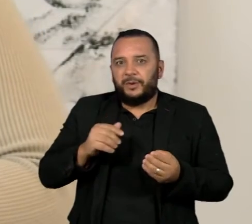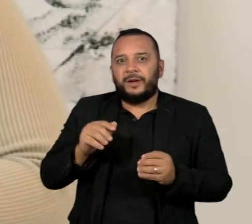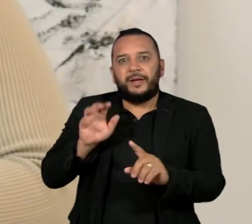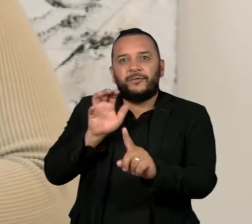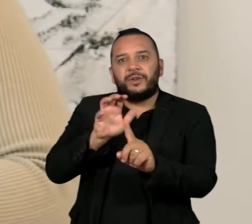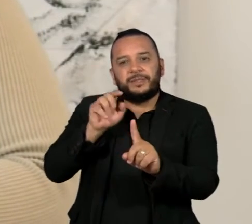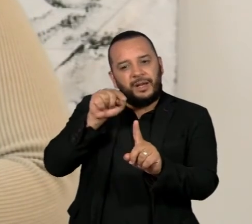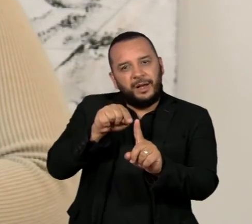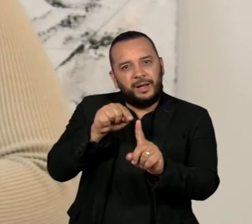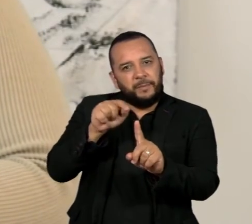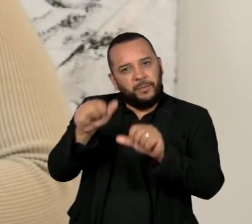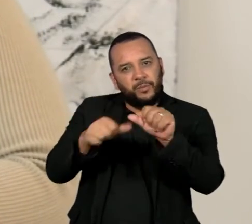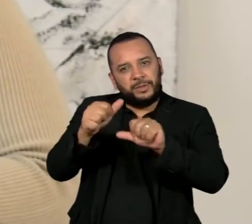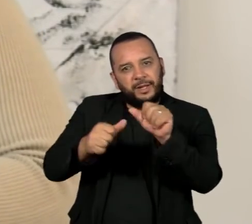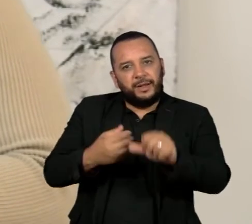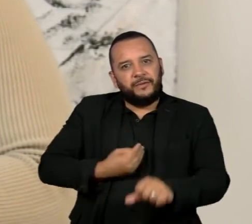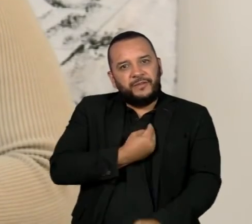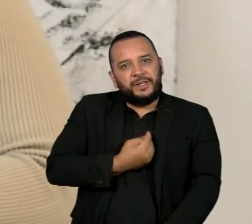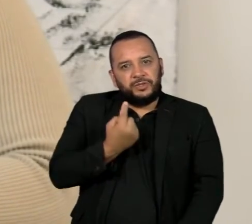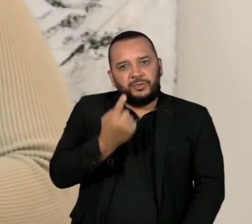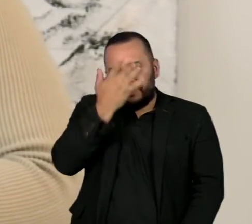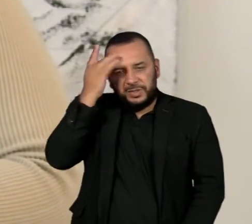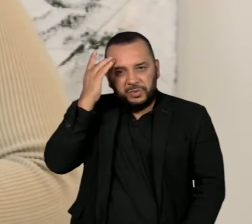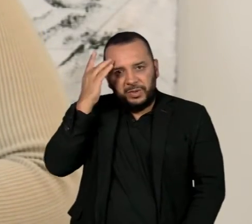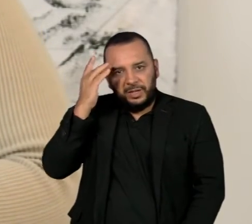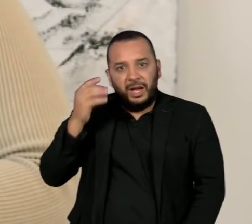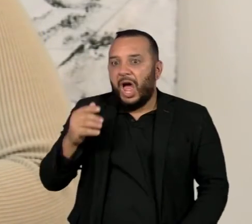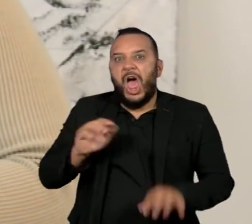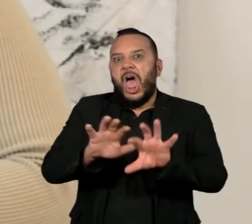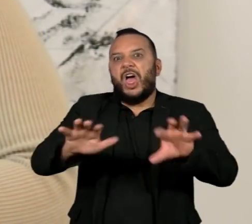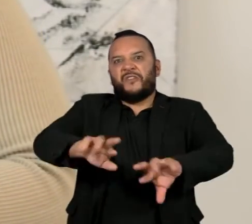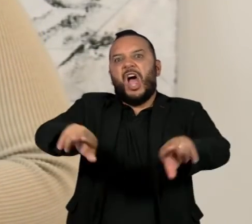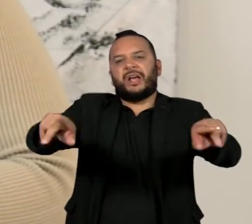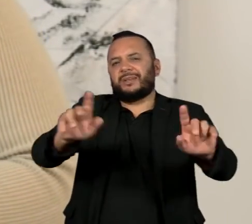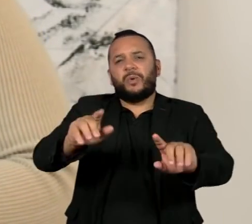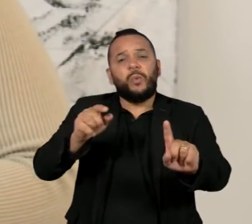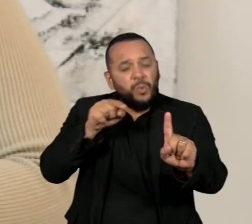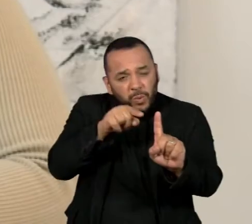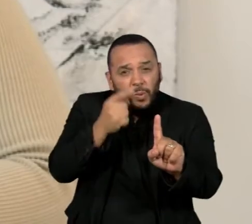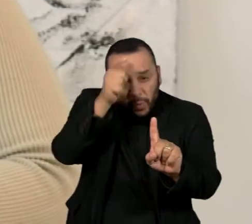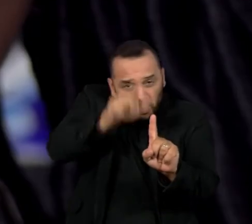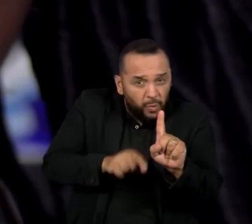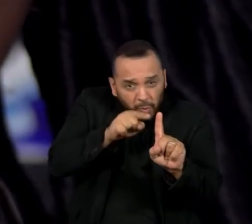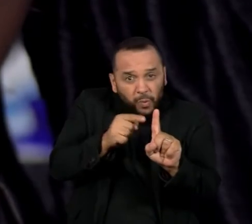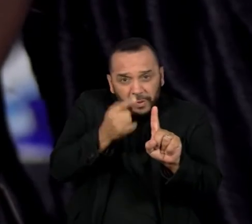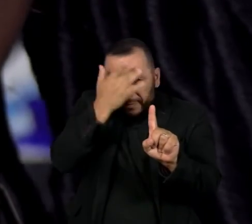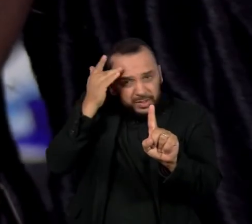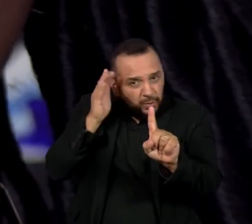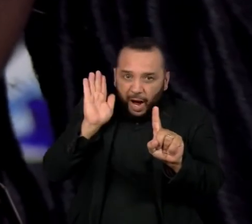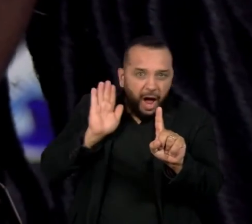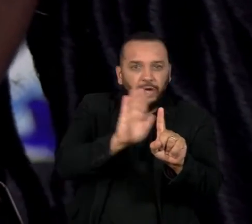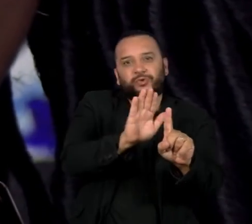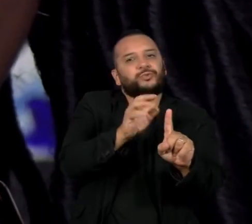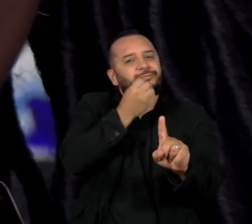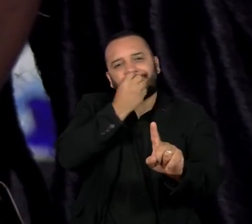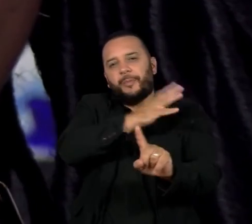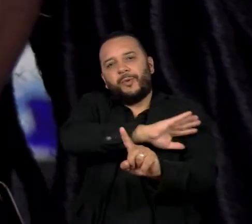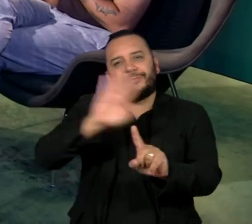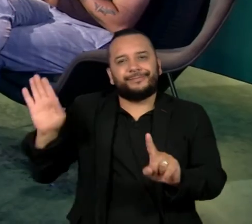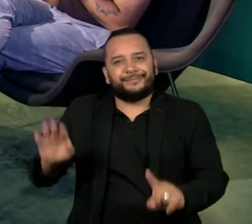pessoa. Para mim, não é a quantidade de pessoas que eu ajudo, é a pessoa que eu ajudo.